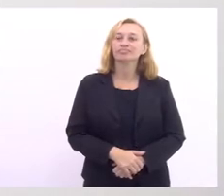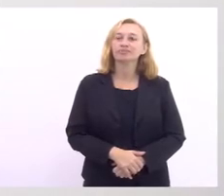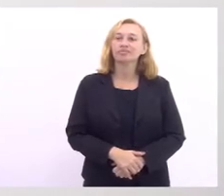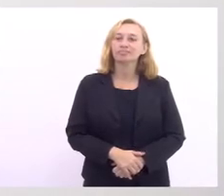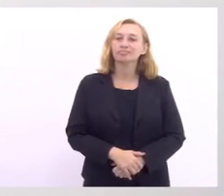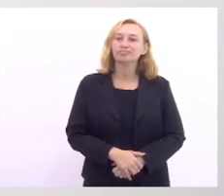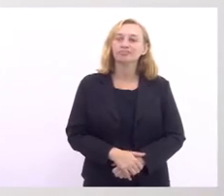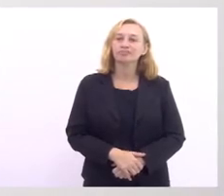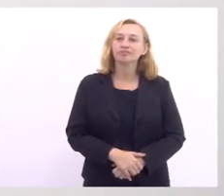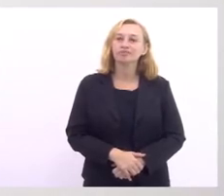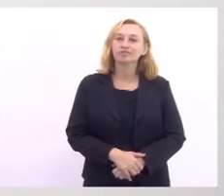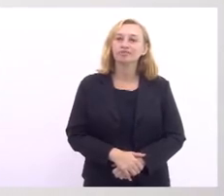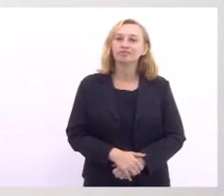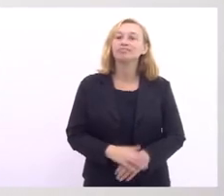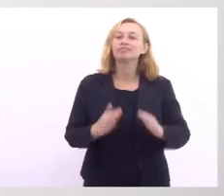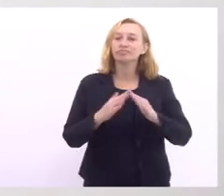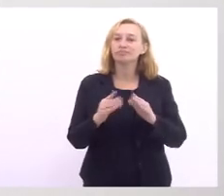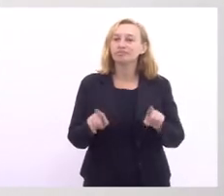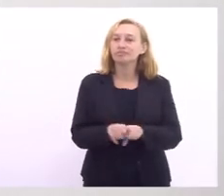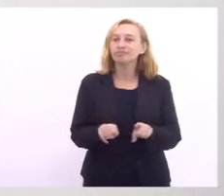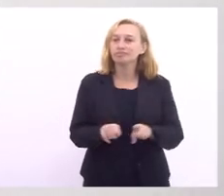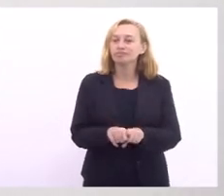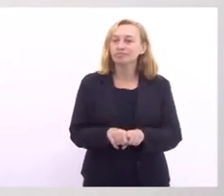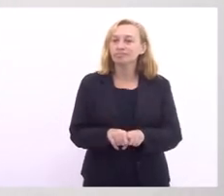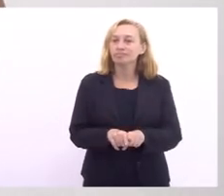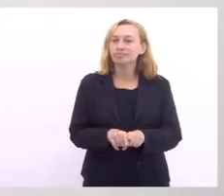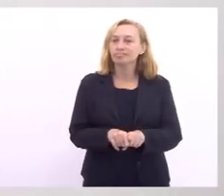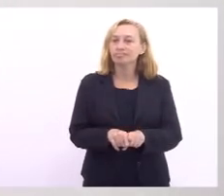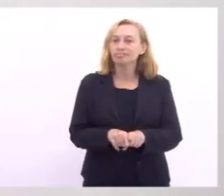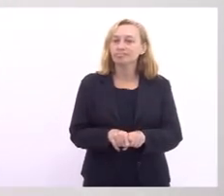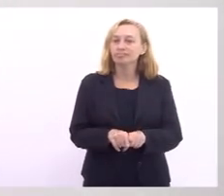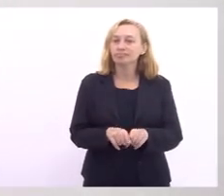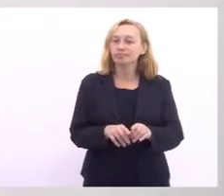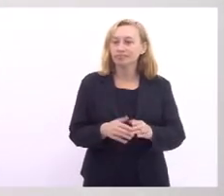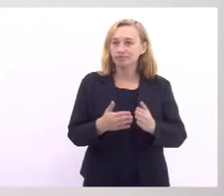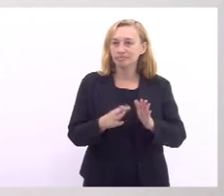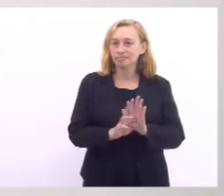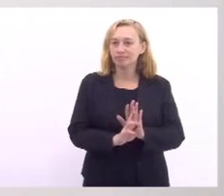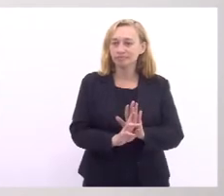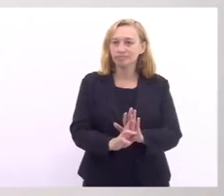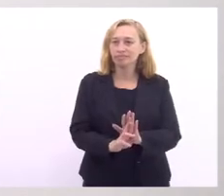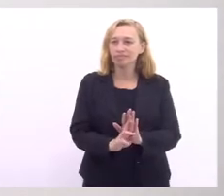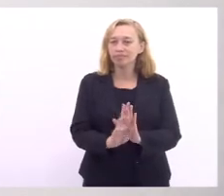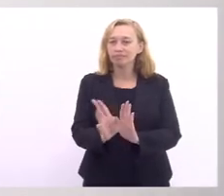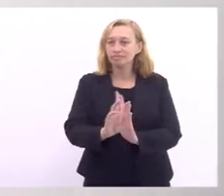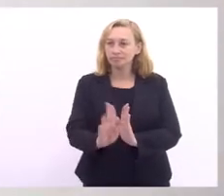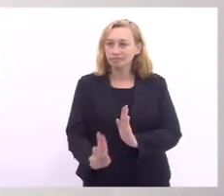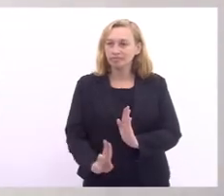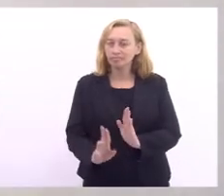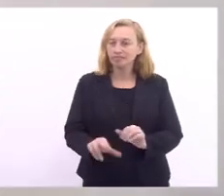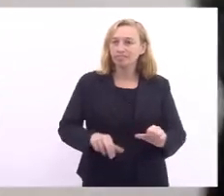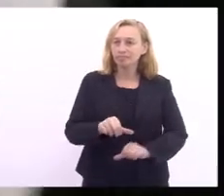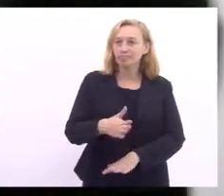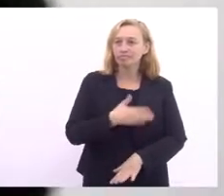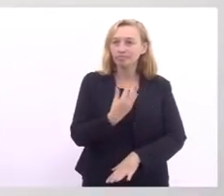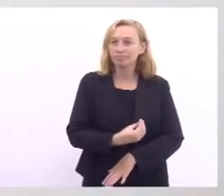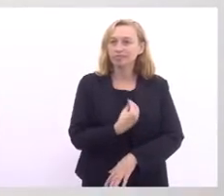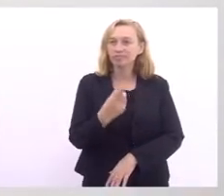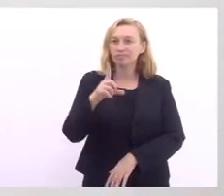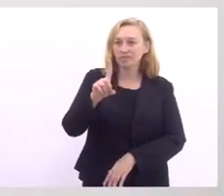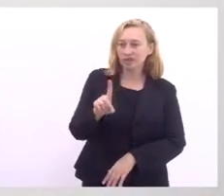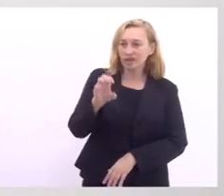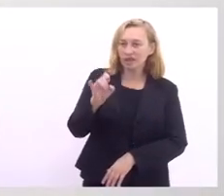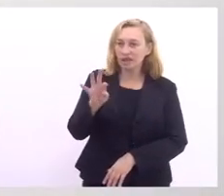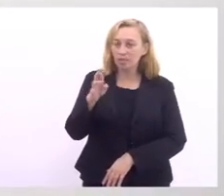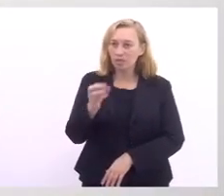aí para dizer que essa casa também apresentou nomes assim que mudaram totalmente minha referência para G eu queria saudar aqui a